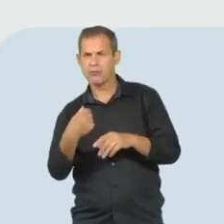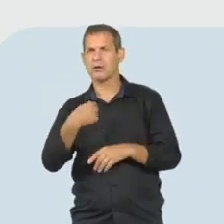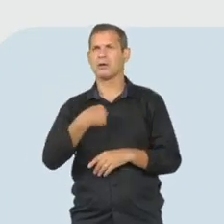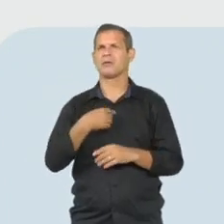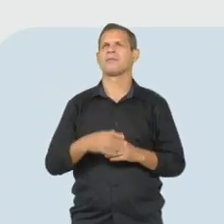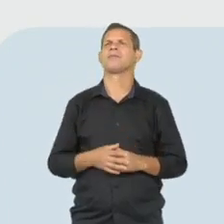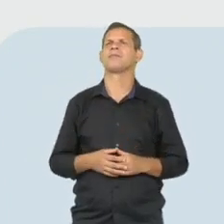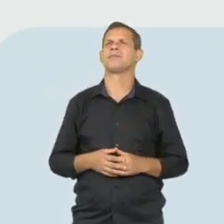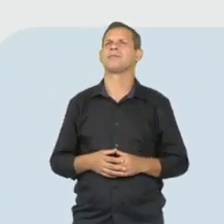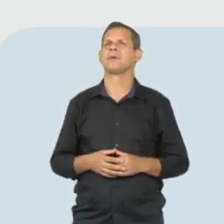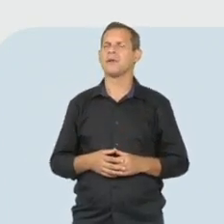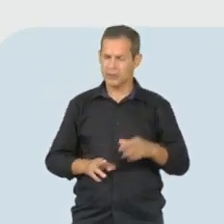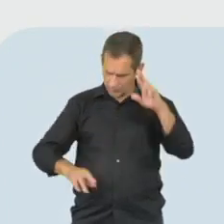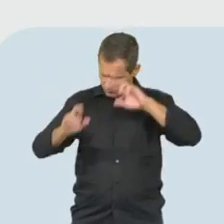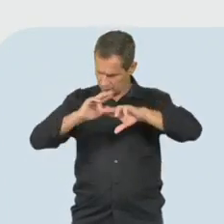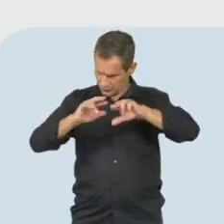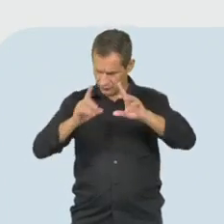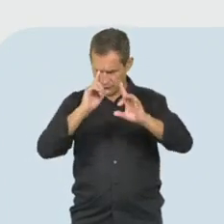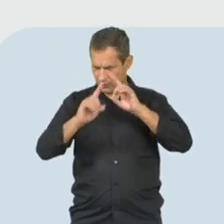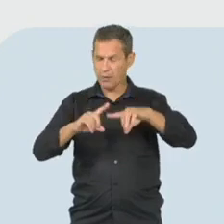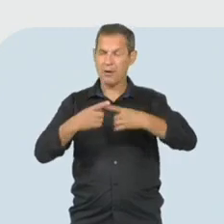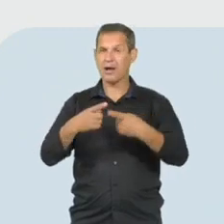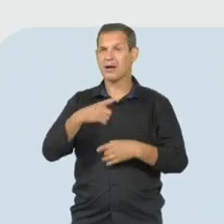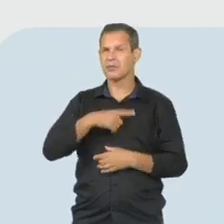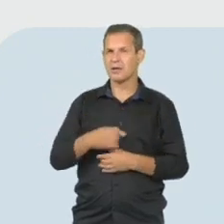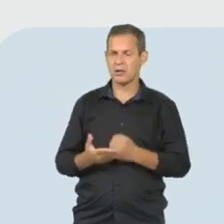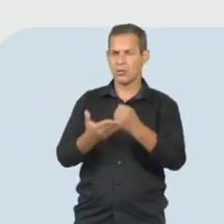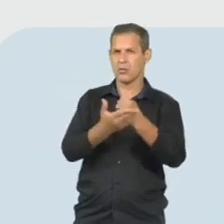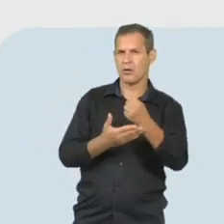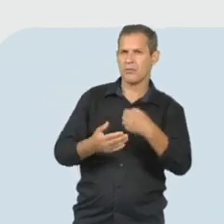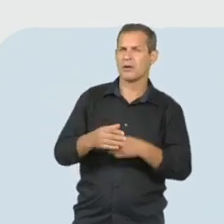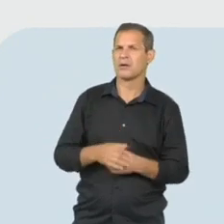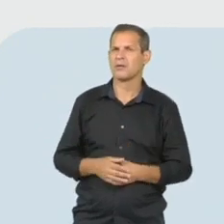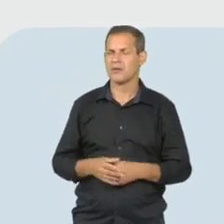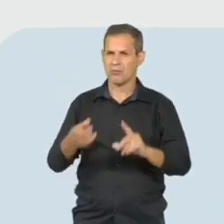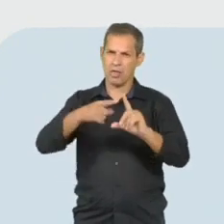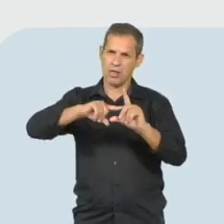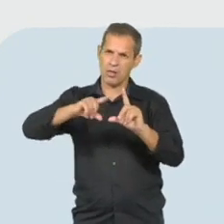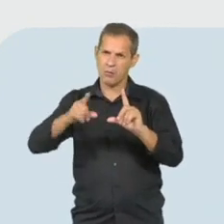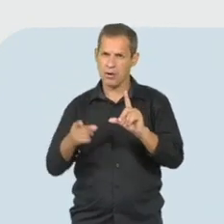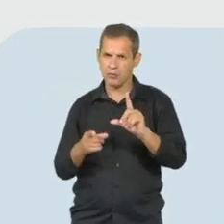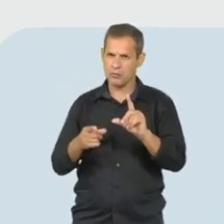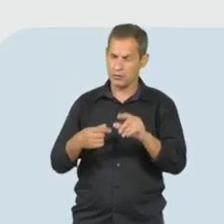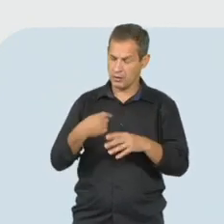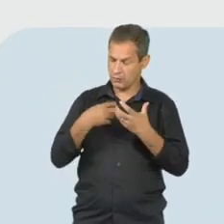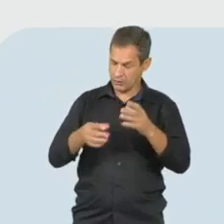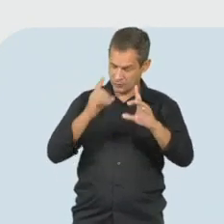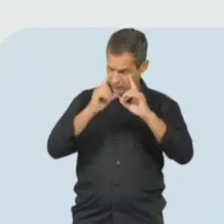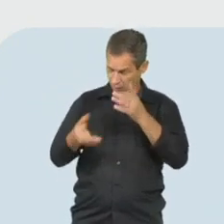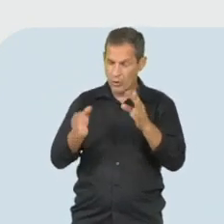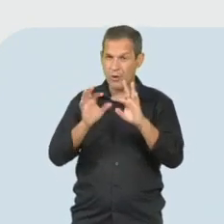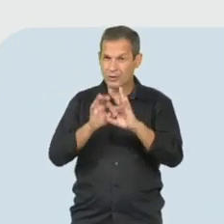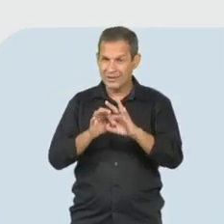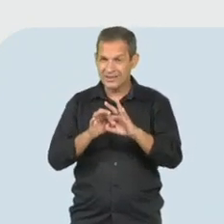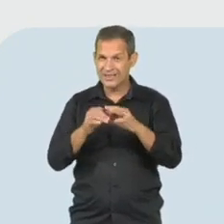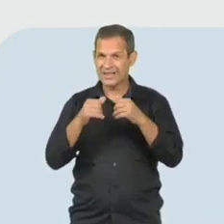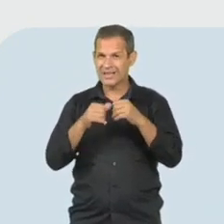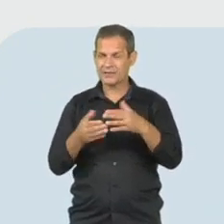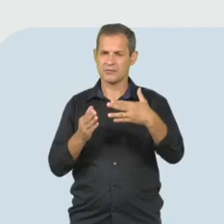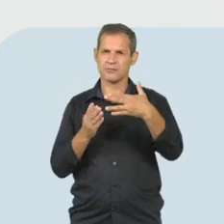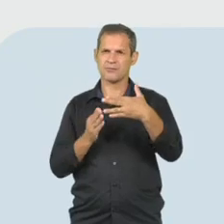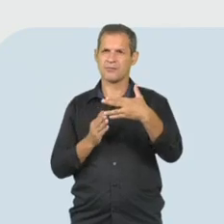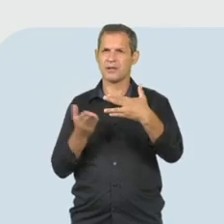posso verificar vários dados. Então, tenho a base, eu gero minha curva, e talvez eu queira os dados relacionados a esse